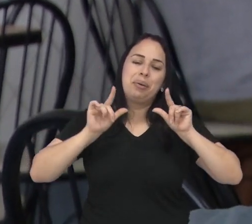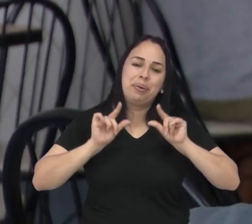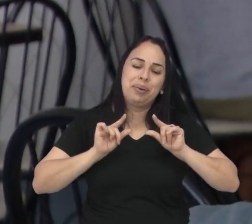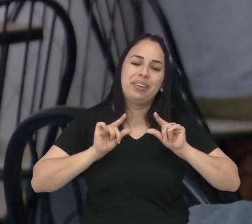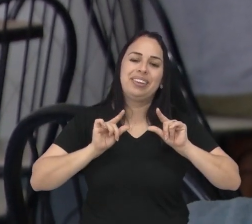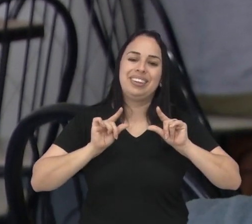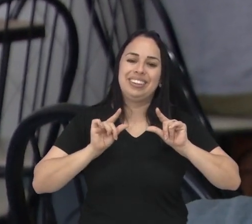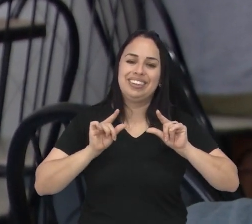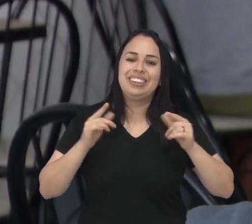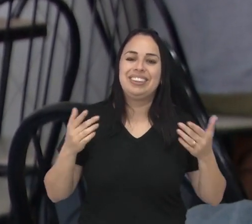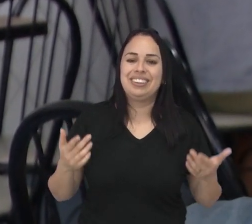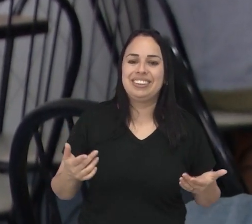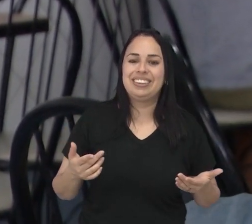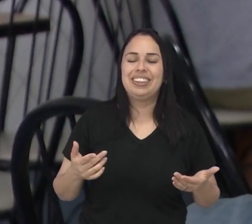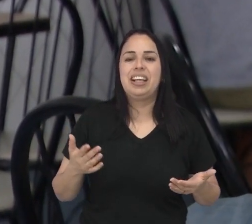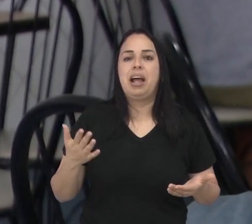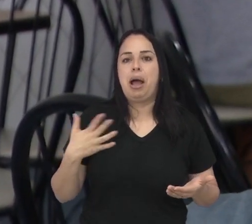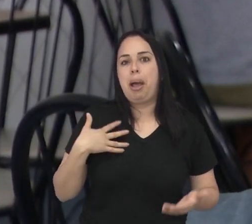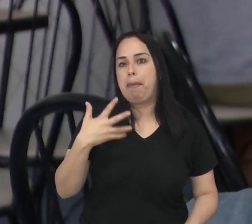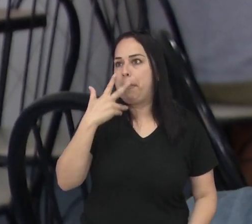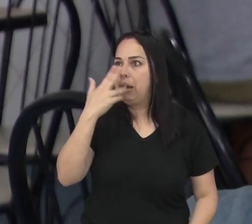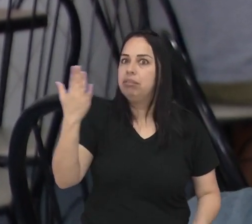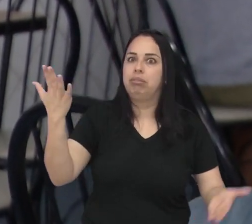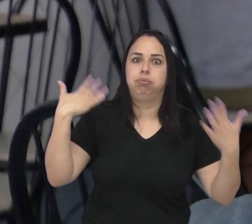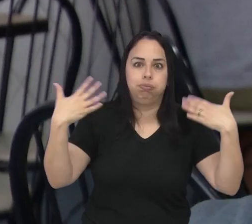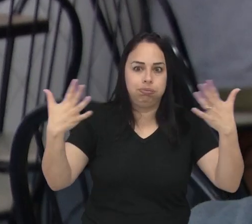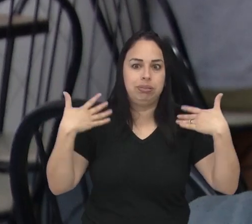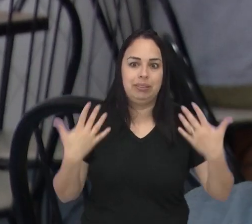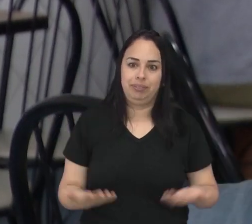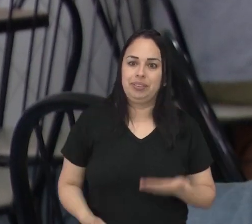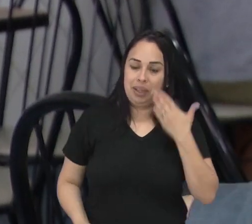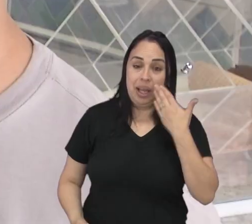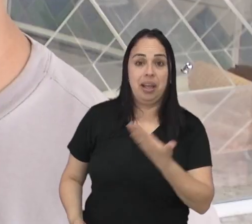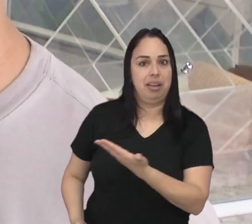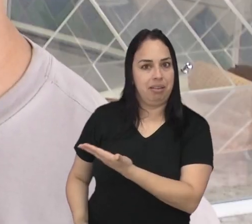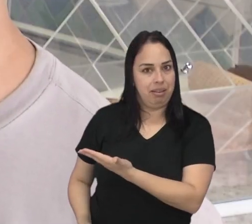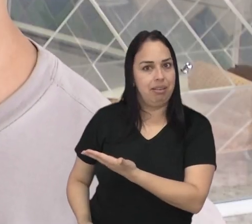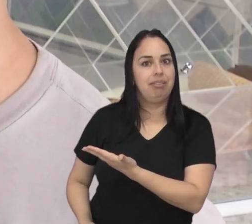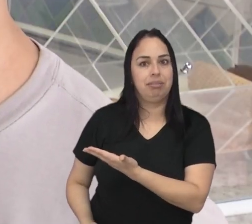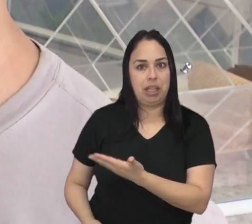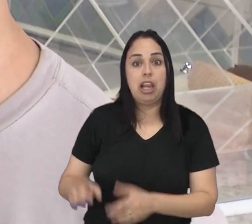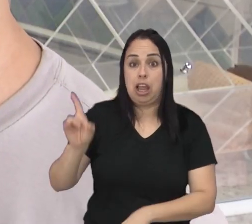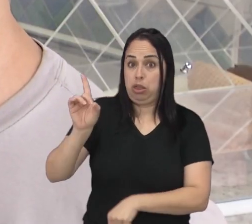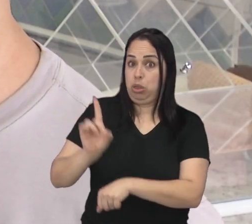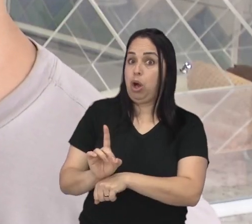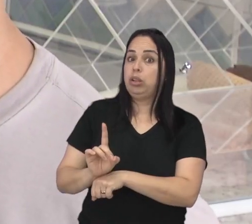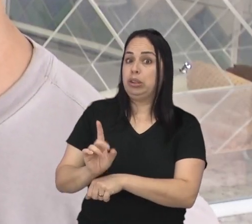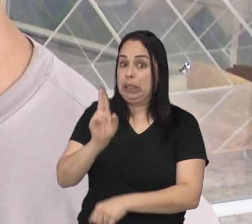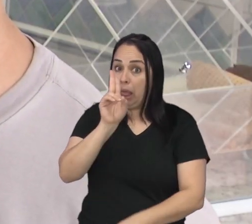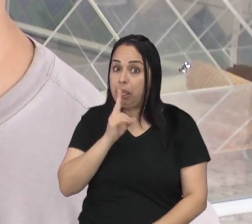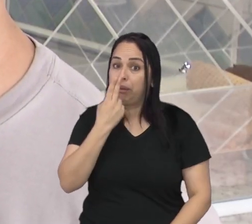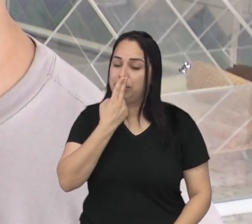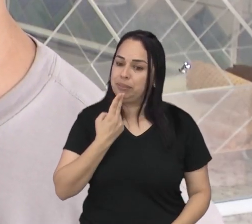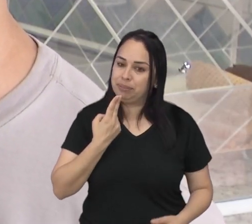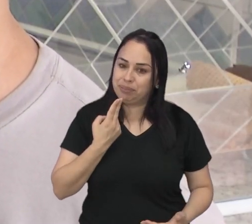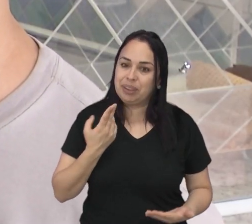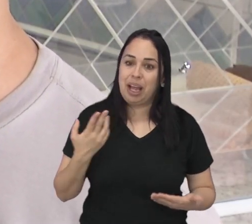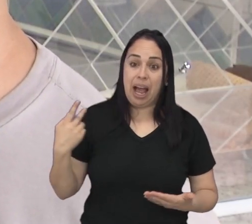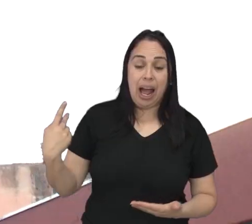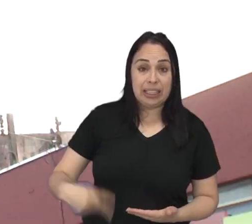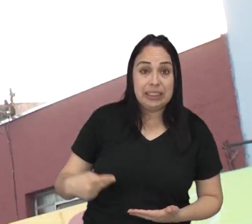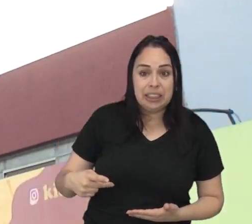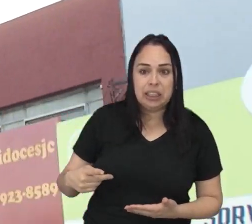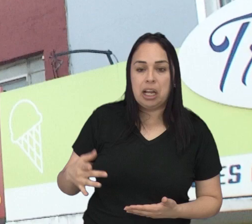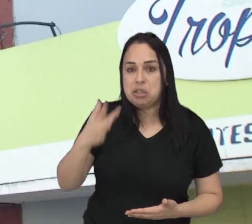tranquilo, né? Fazer uma média, chamando o calor, né? Bom para o Ranieri, dono dessa